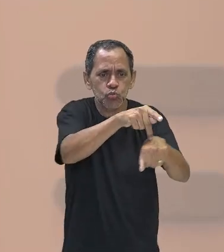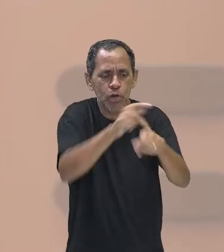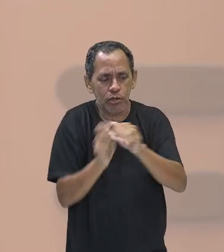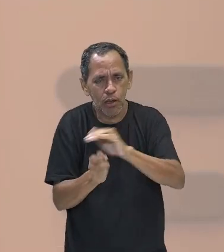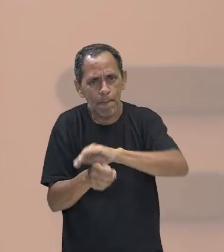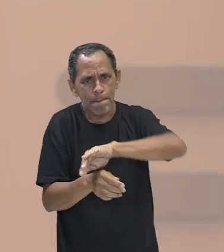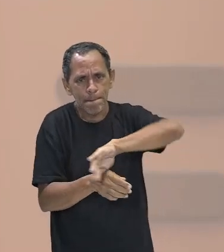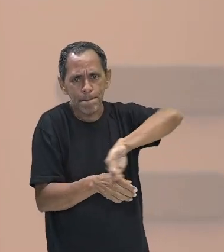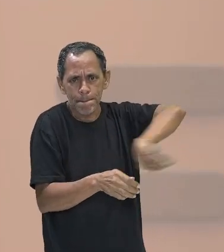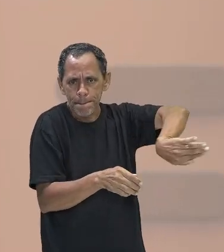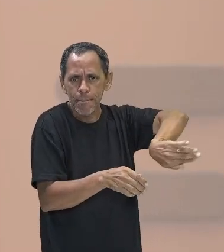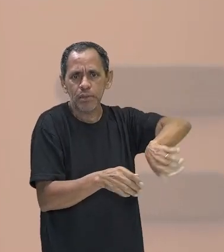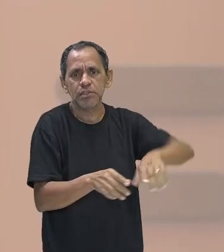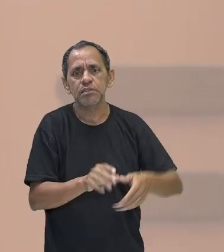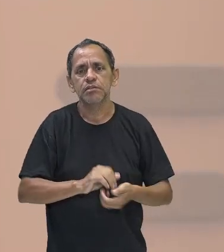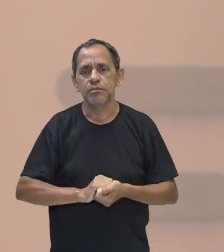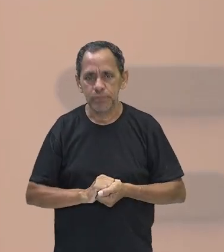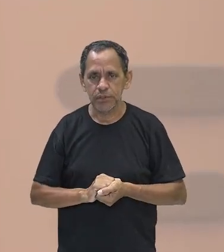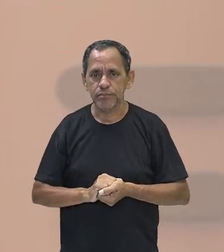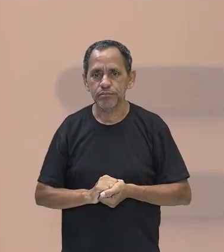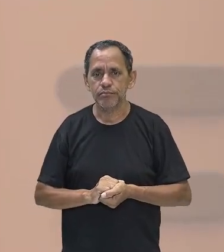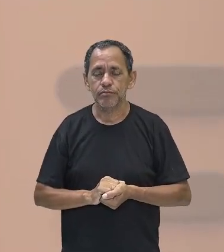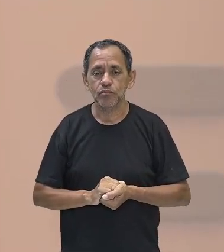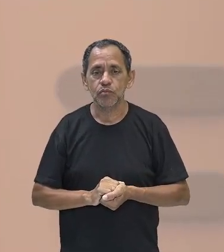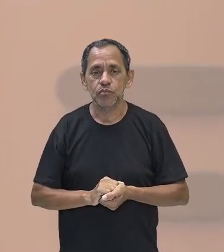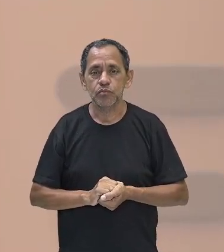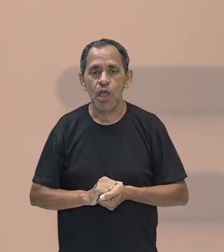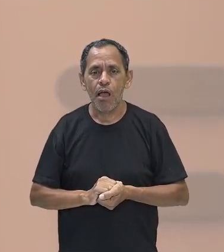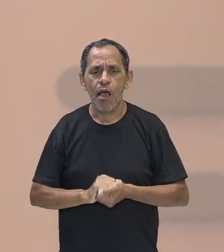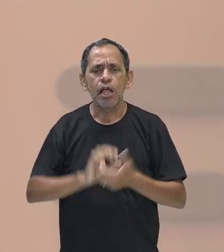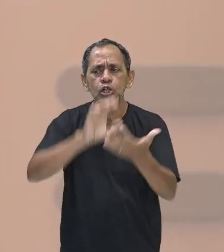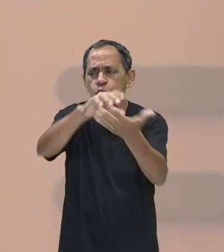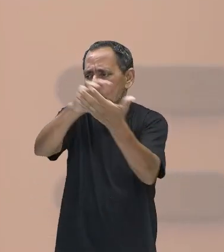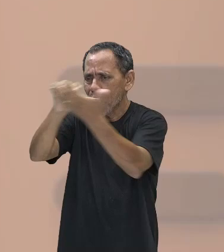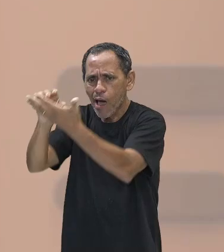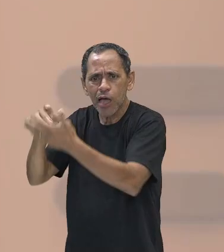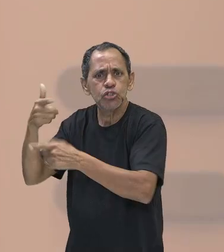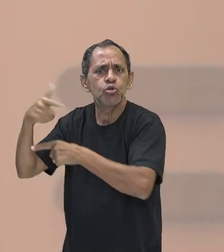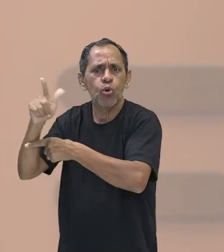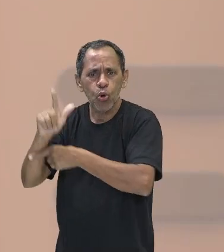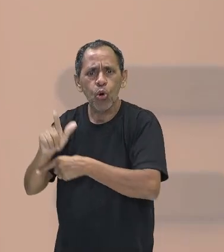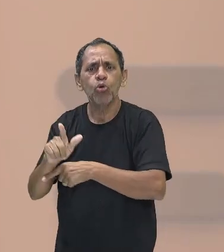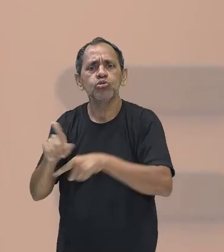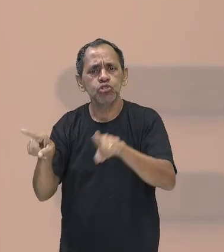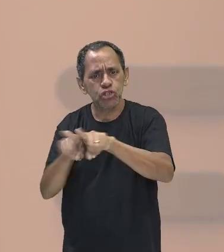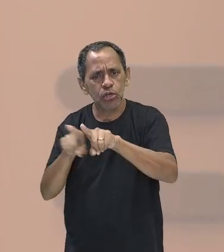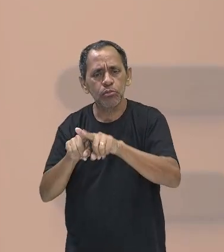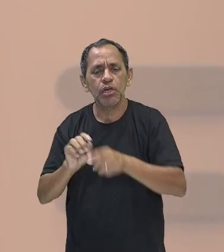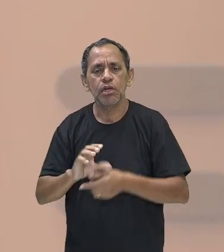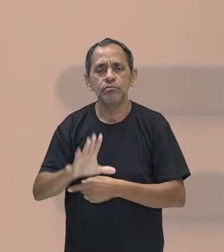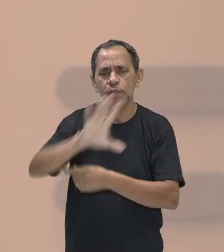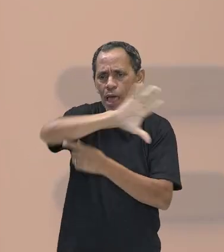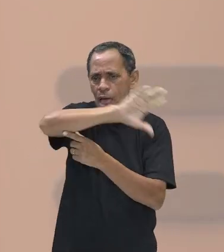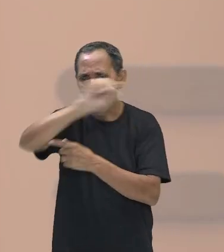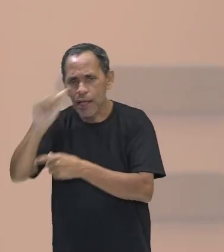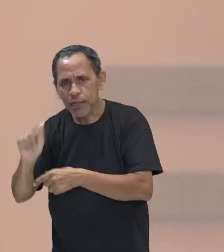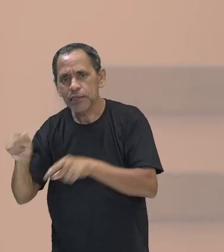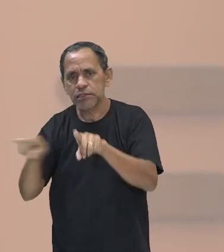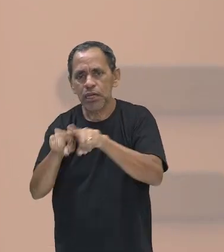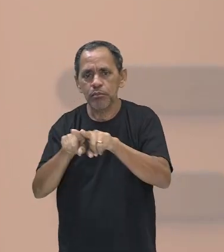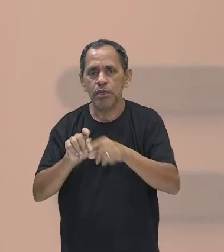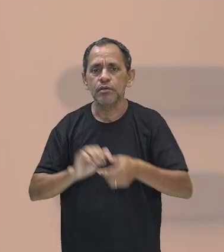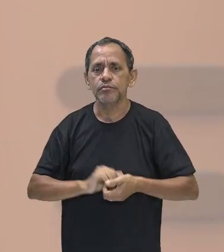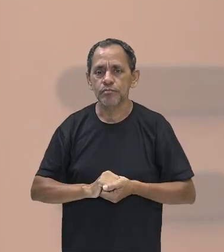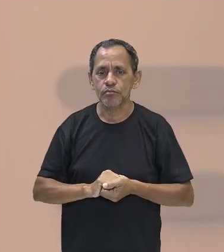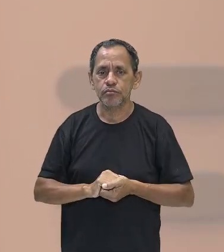continental, mas a gente também precisa tirar ele das outras partes, principalmente da parte asiática, tá? Ou seja, afastei